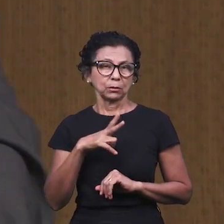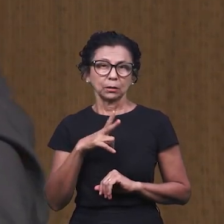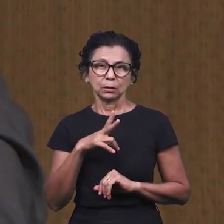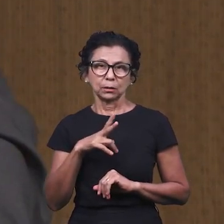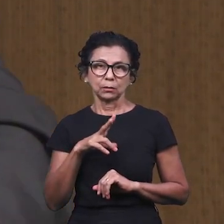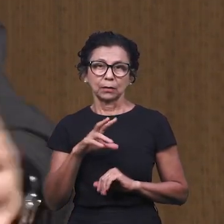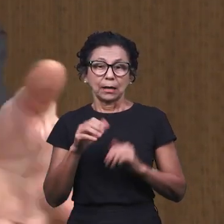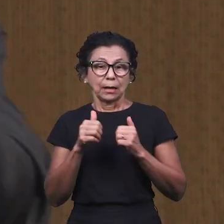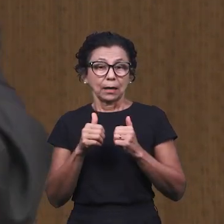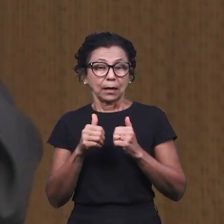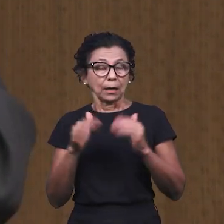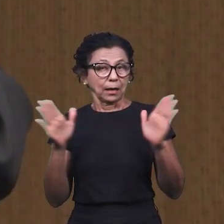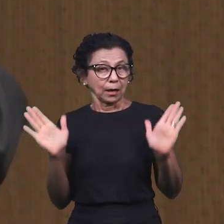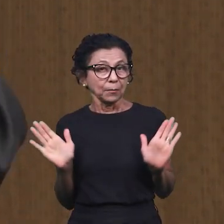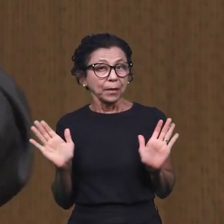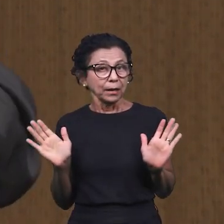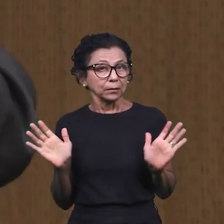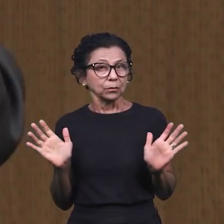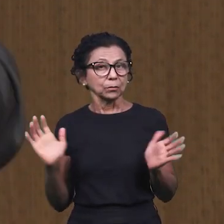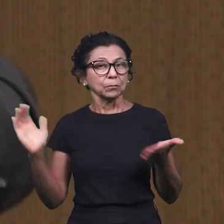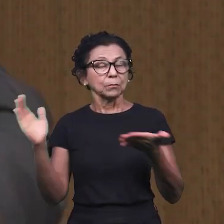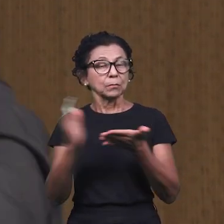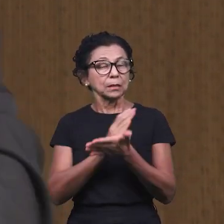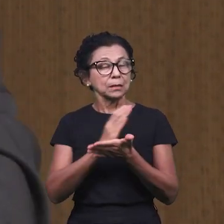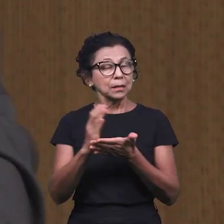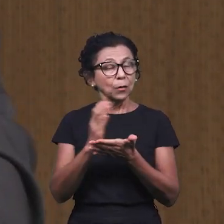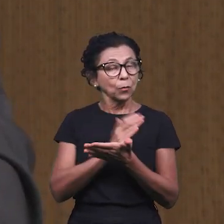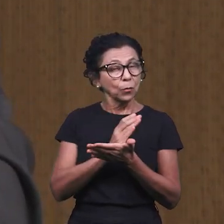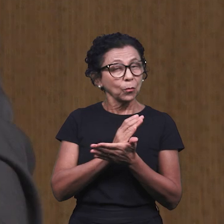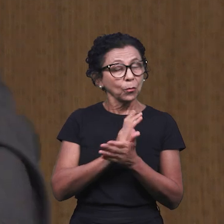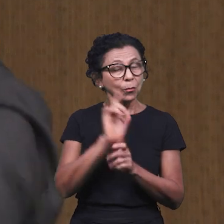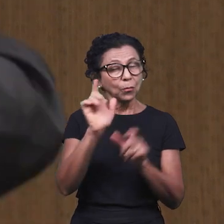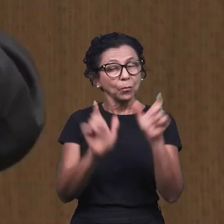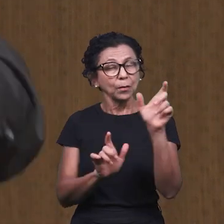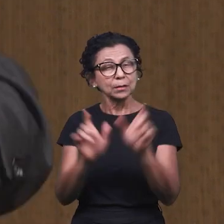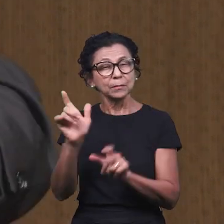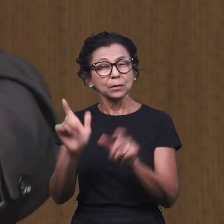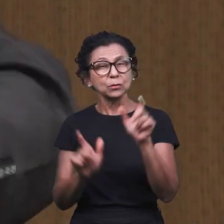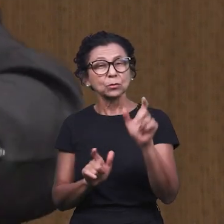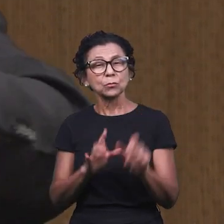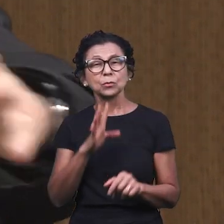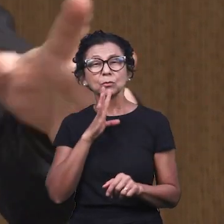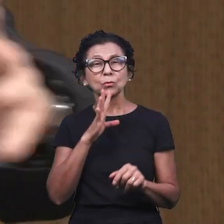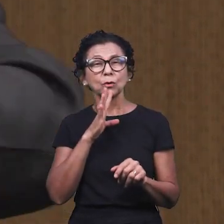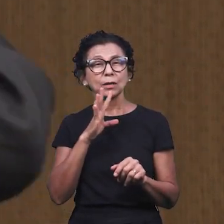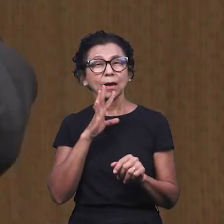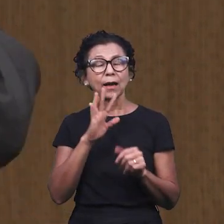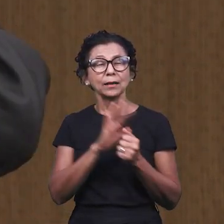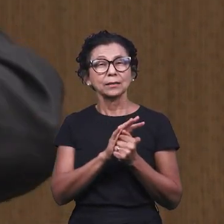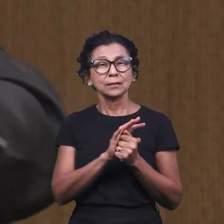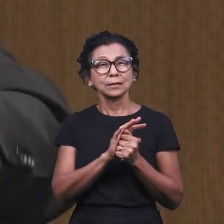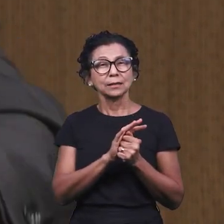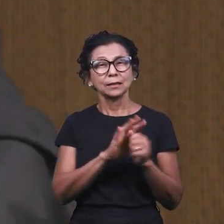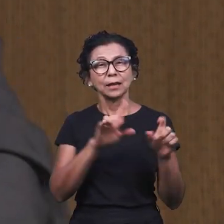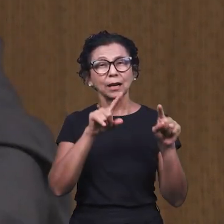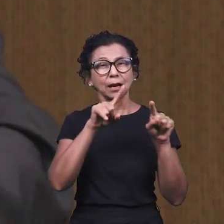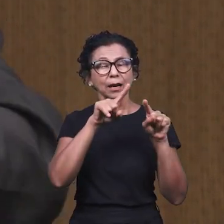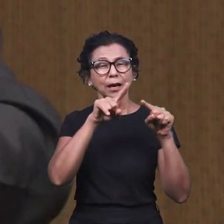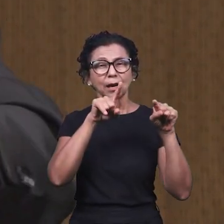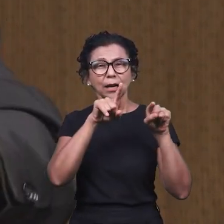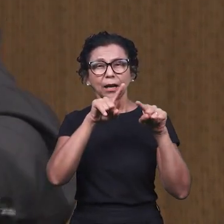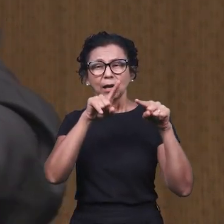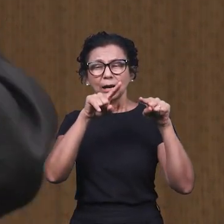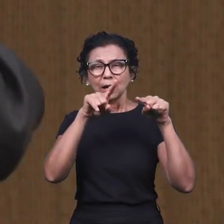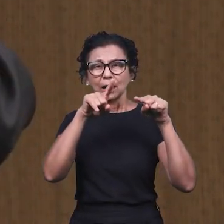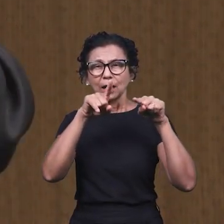parte, né? Vamos voltar aqui à TV, né? O das igrejas é isso, a importância do satélite. Começou em 2009 e está ali até